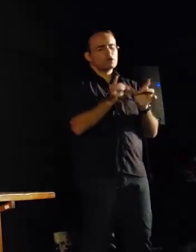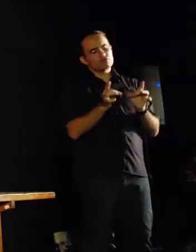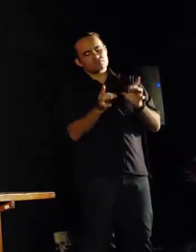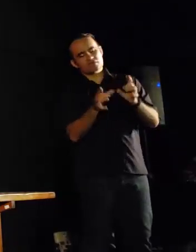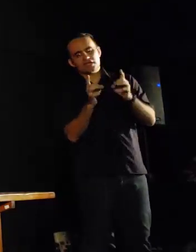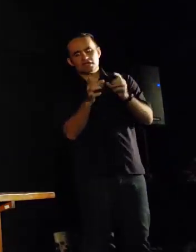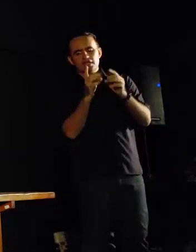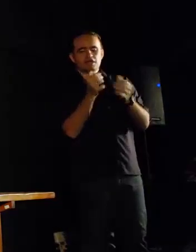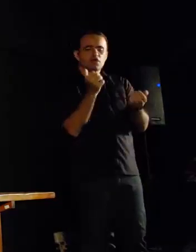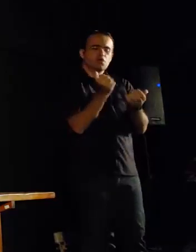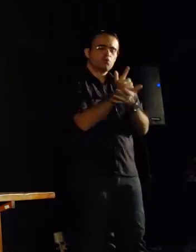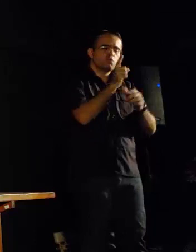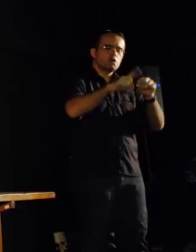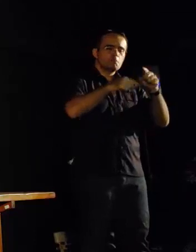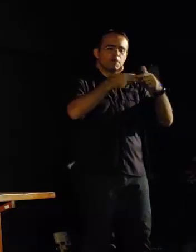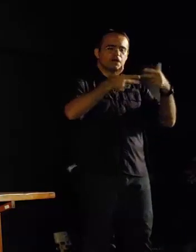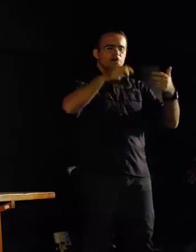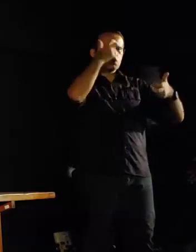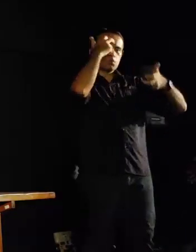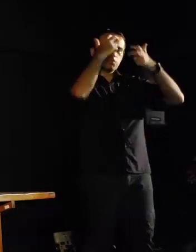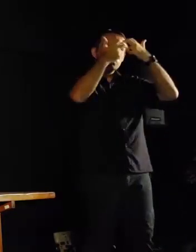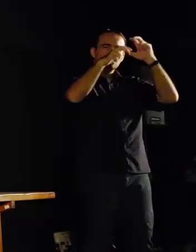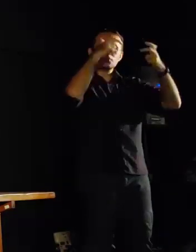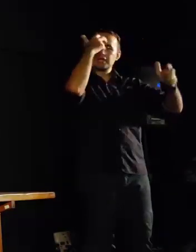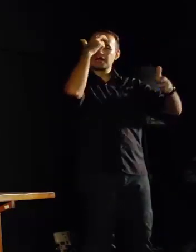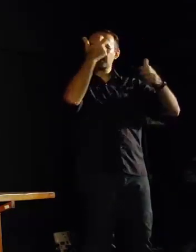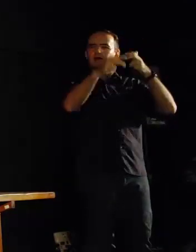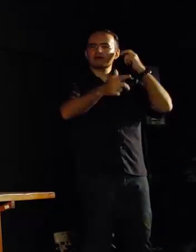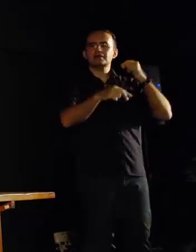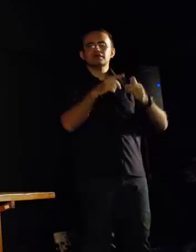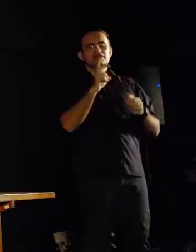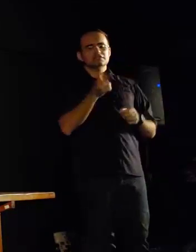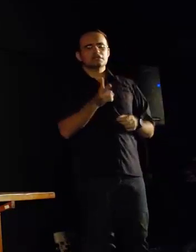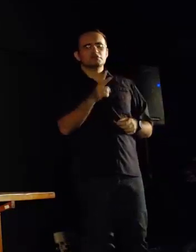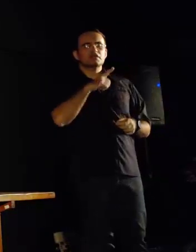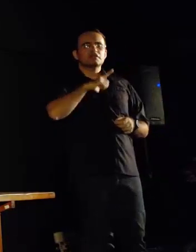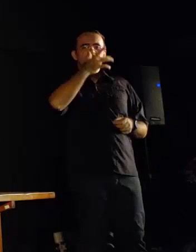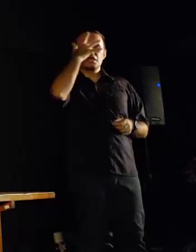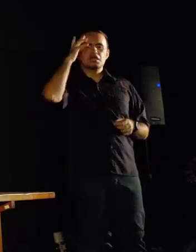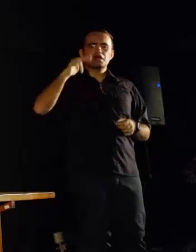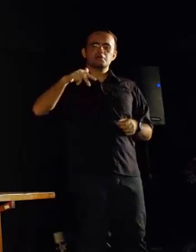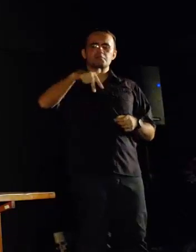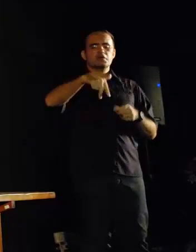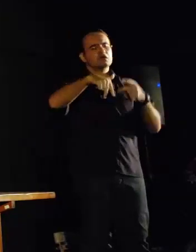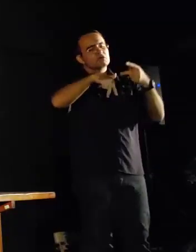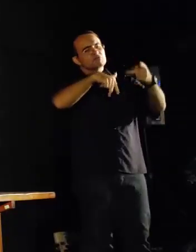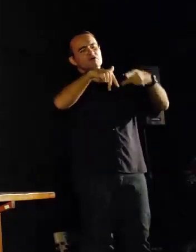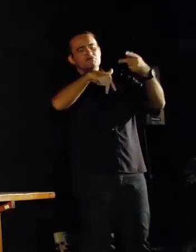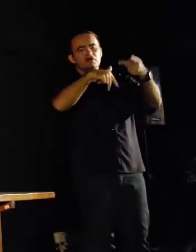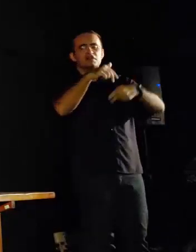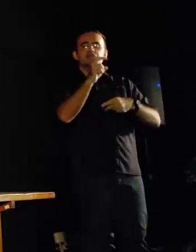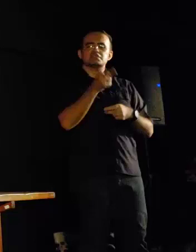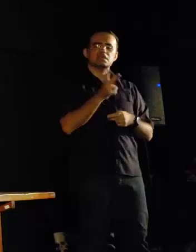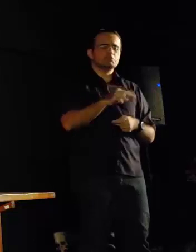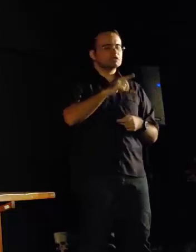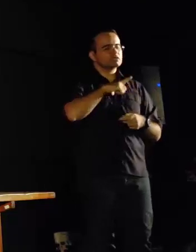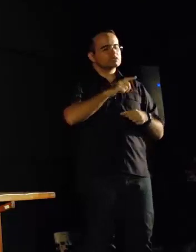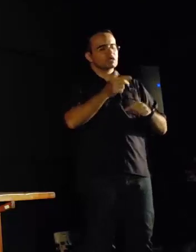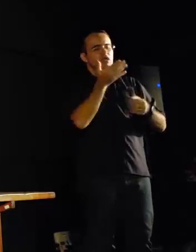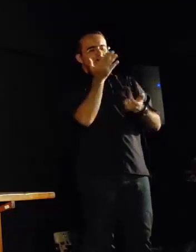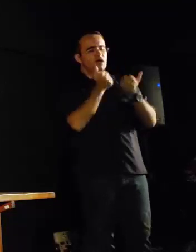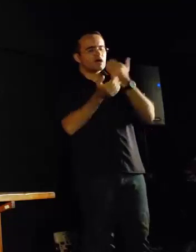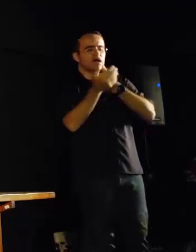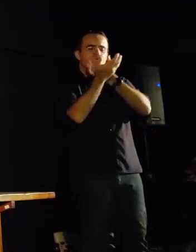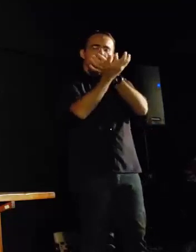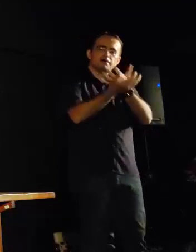certo? Onde, afinal de contas, então, sempre tem colóquios, sempre tem um jantar interessante, sempre tem isso, sempre tem aquilo. Então, e você